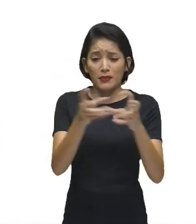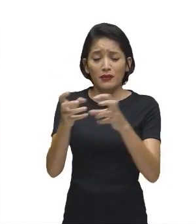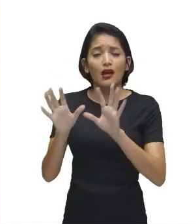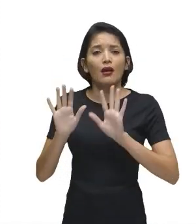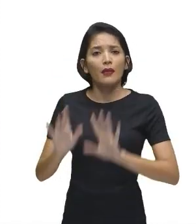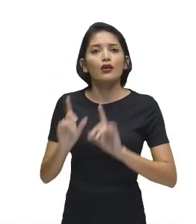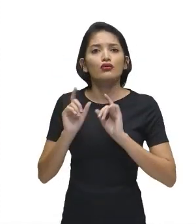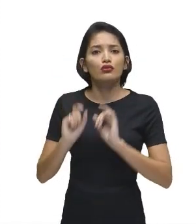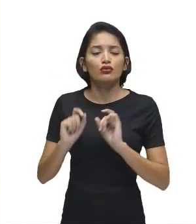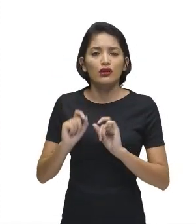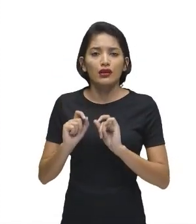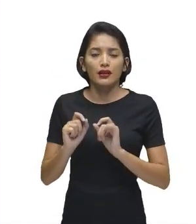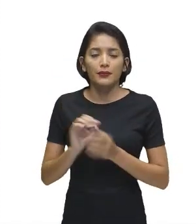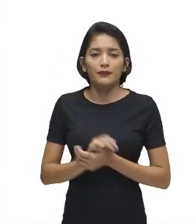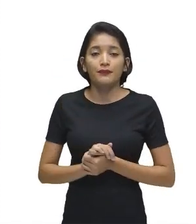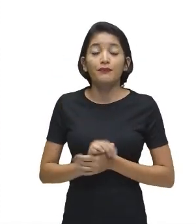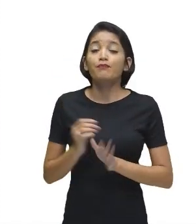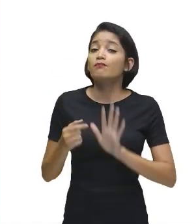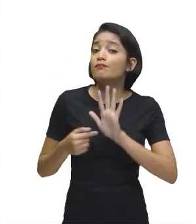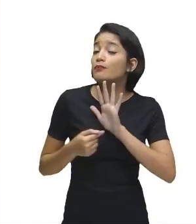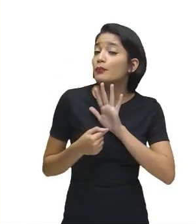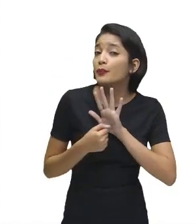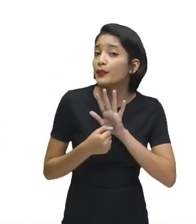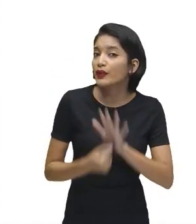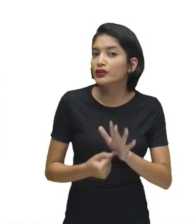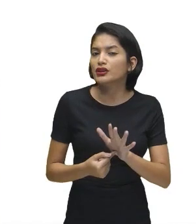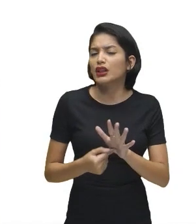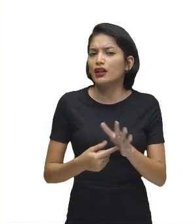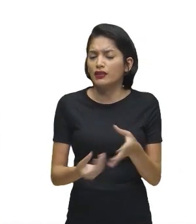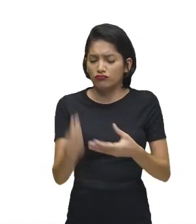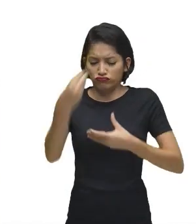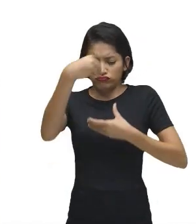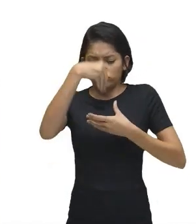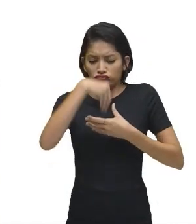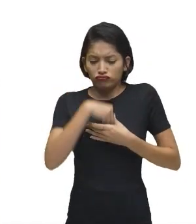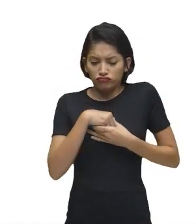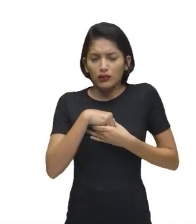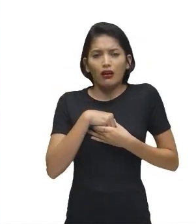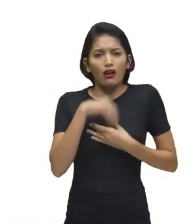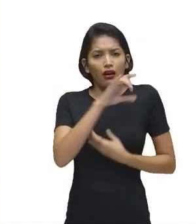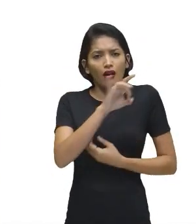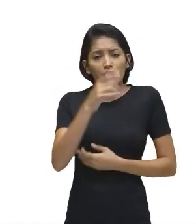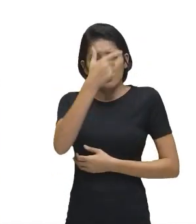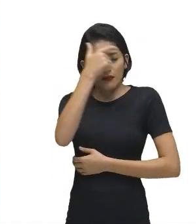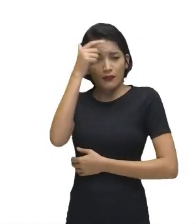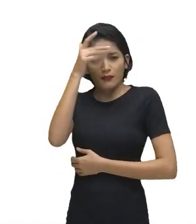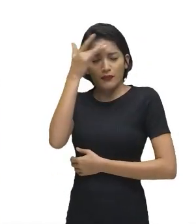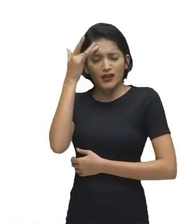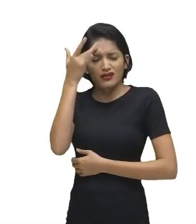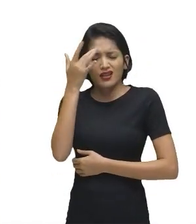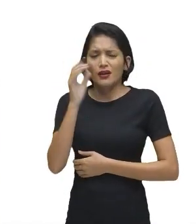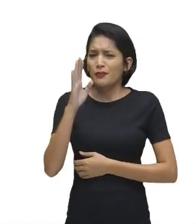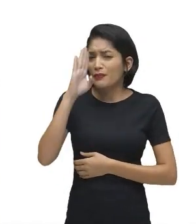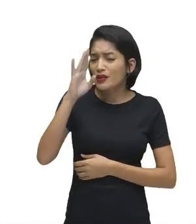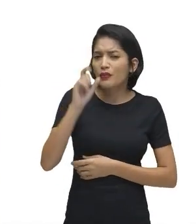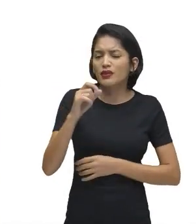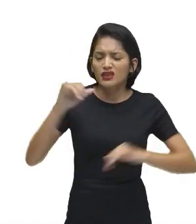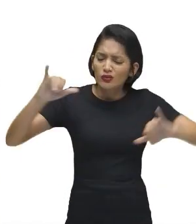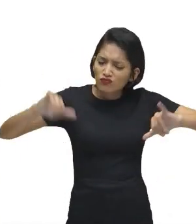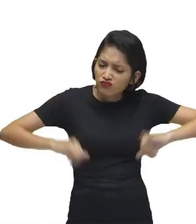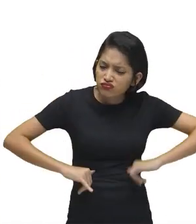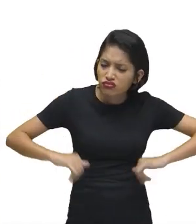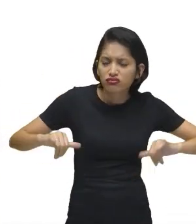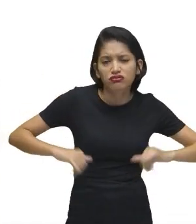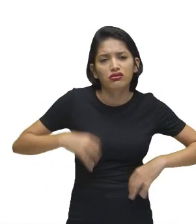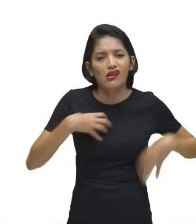sim retratava o ser, o interior da pessoa, principalmente as angústias, as dores, os